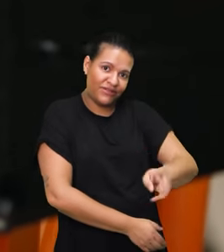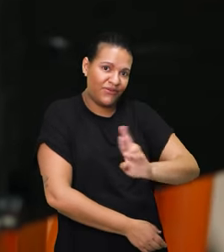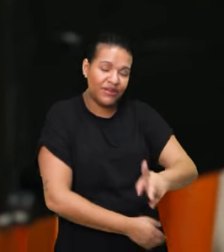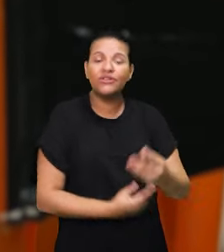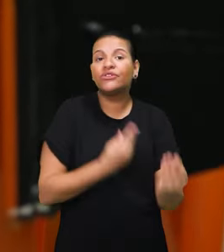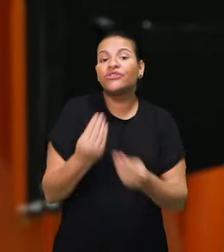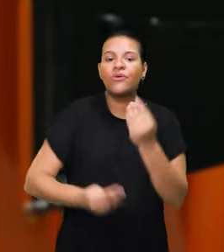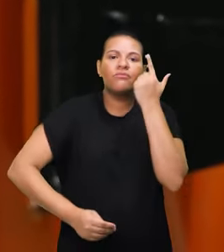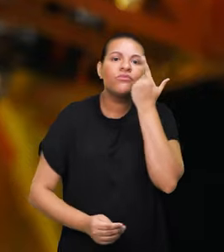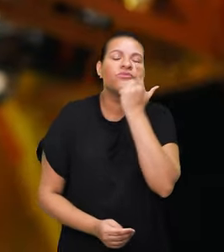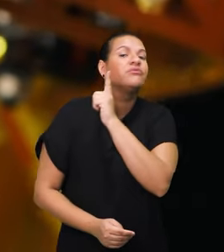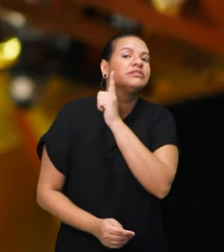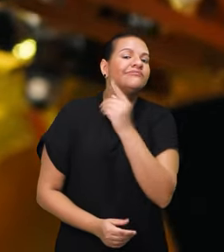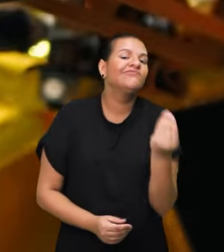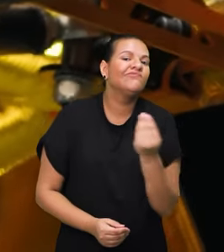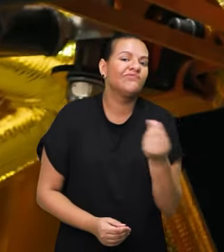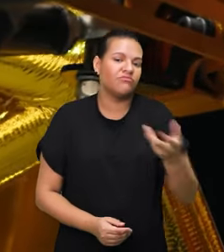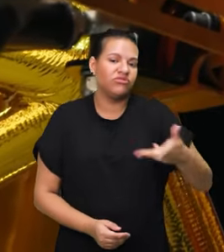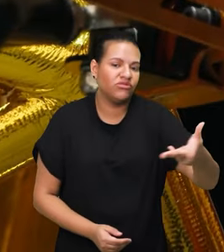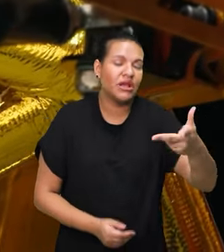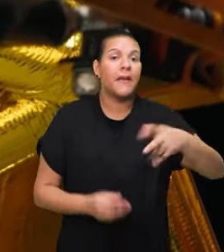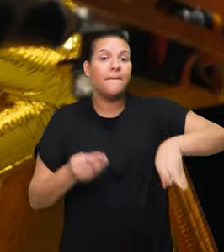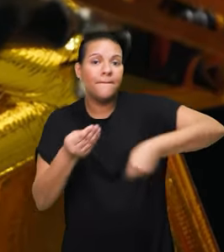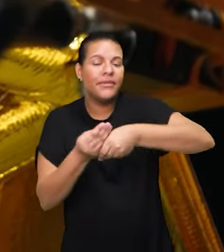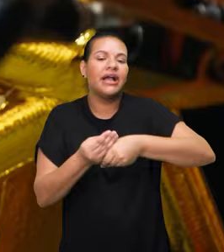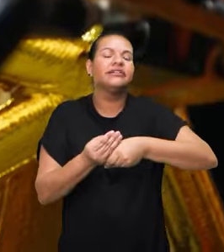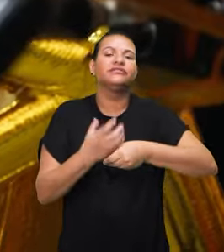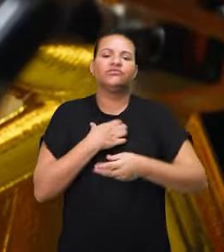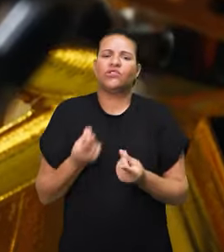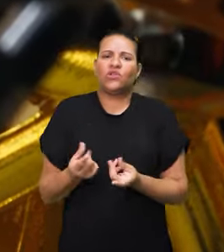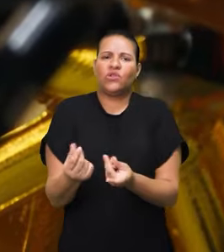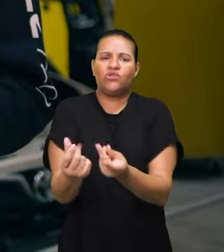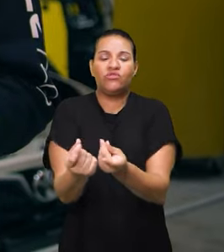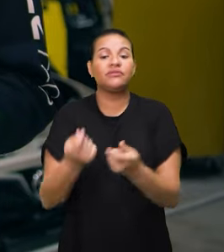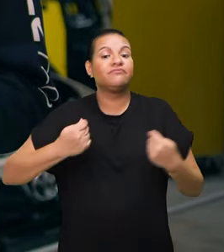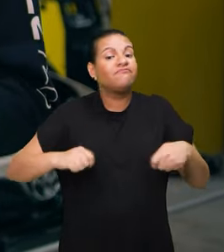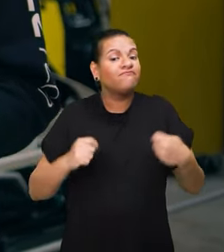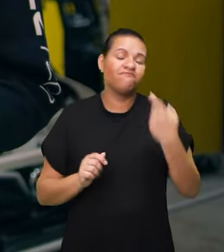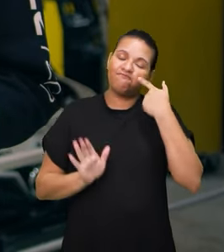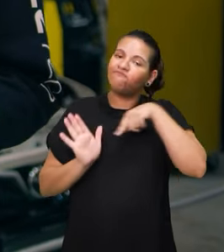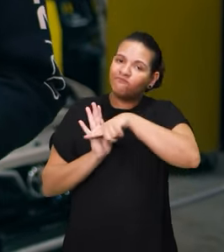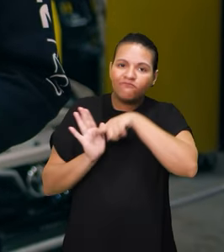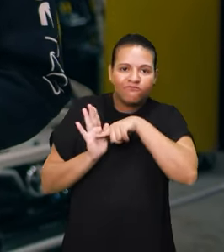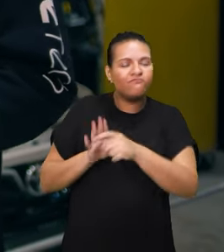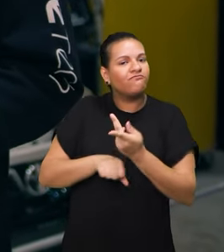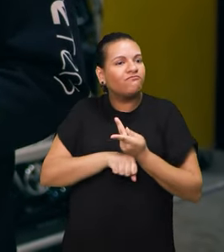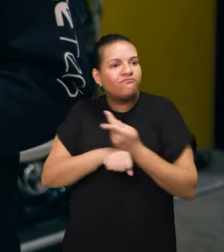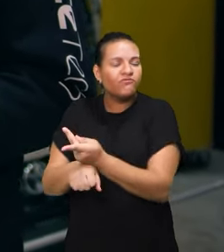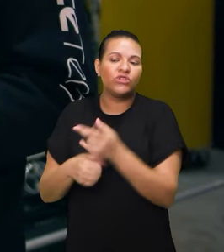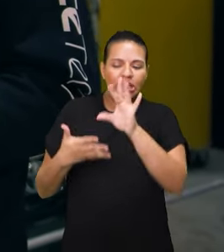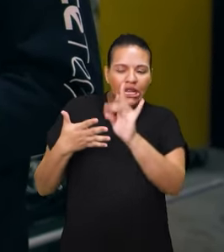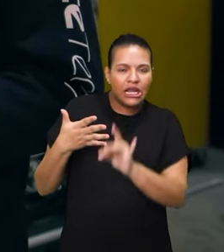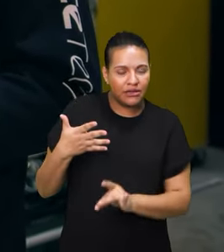conseguir desempenho e ao mesmo tempo conseguir durabilidade Mas você tem que estressar você tem que ir atrás desses desses